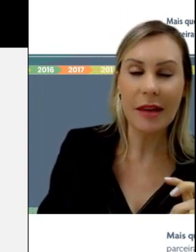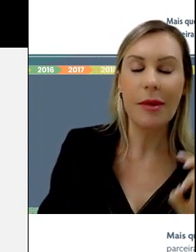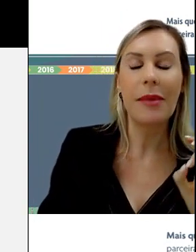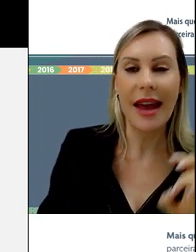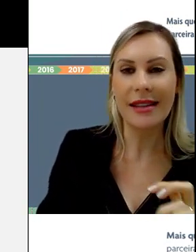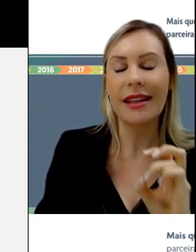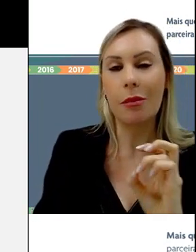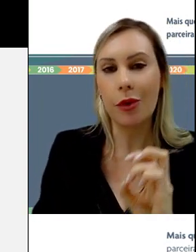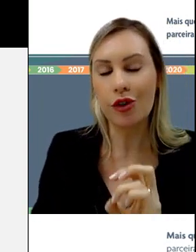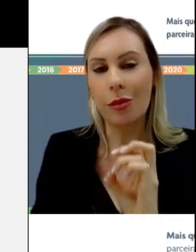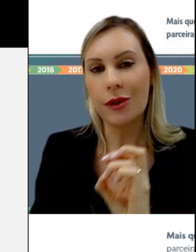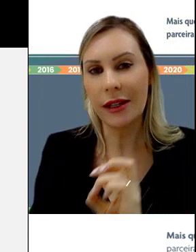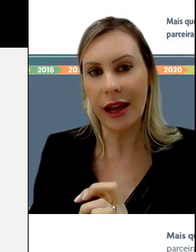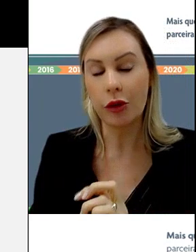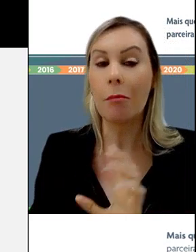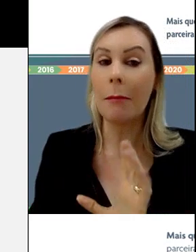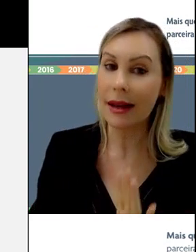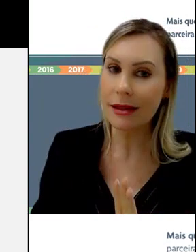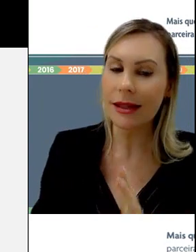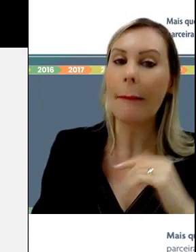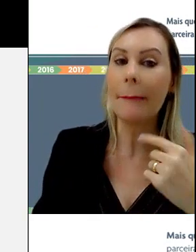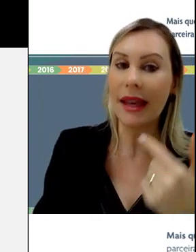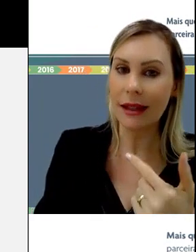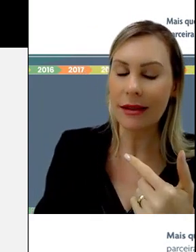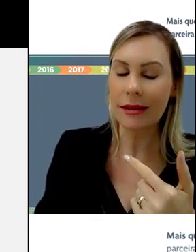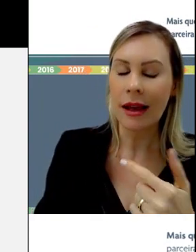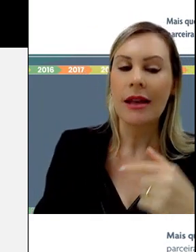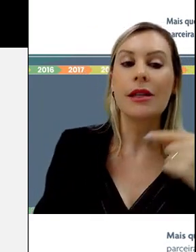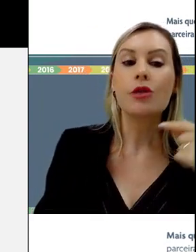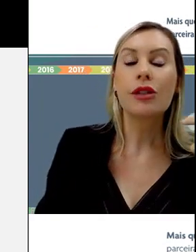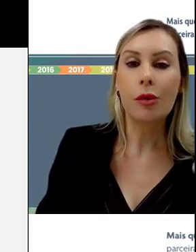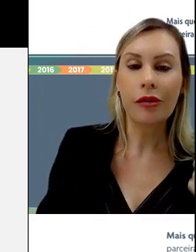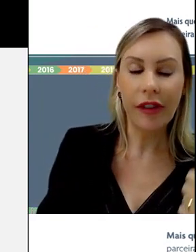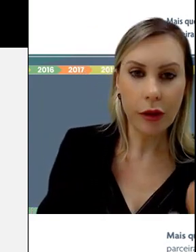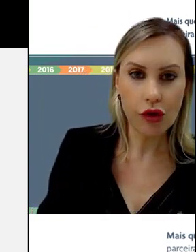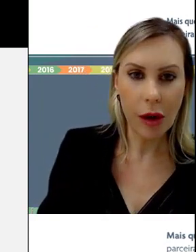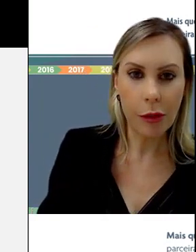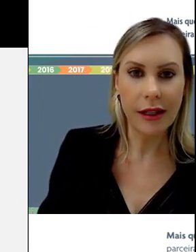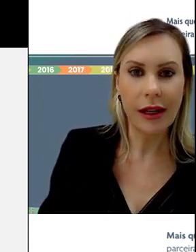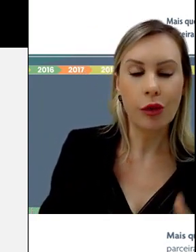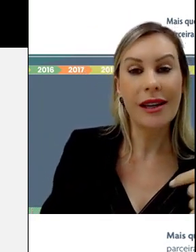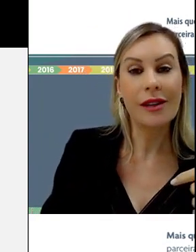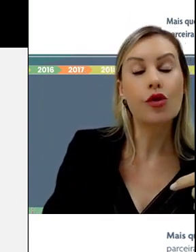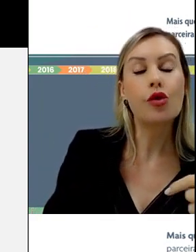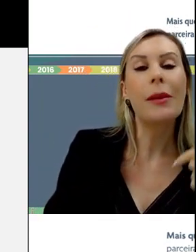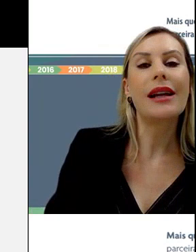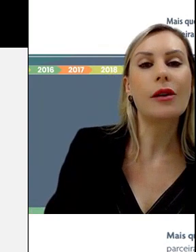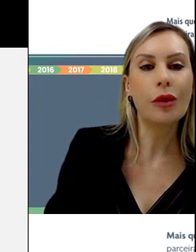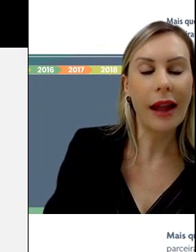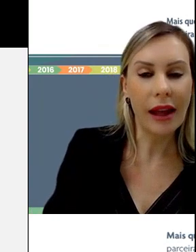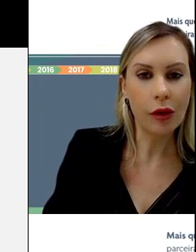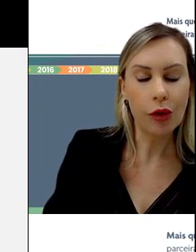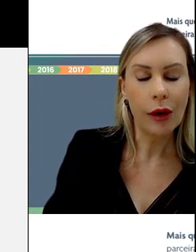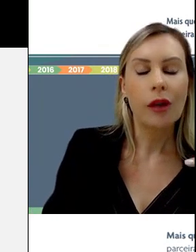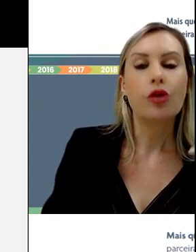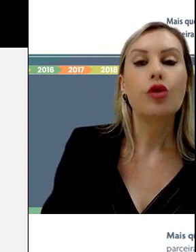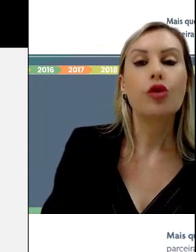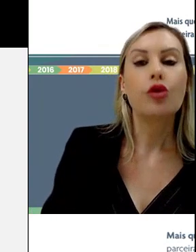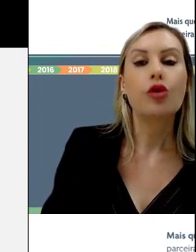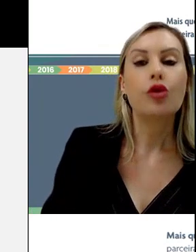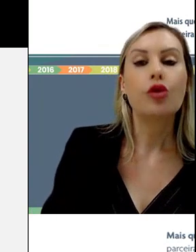pagar RPPS depois de aposentado, mas apenas se o seu provento de aposentadoria superar o